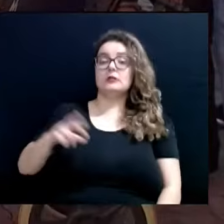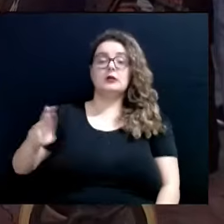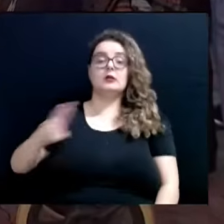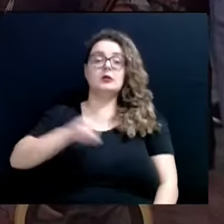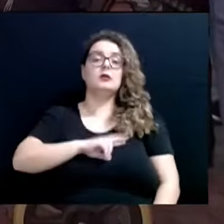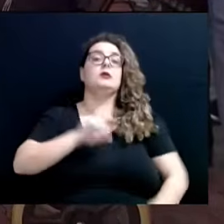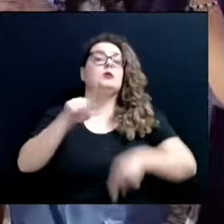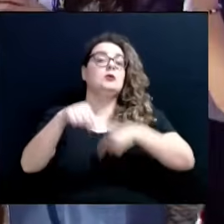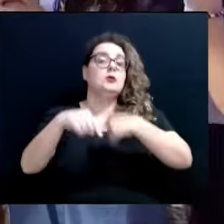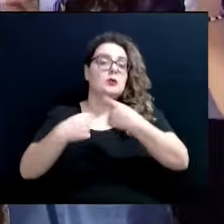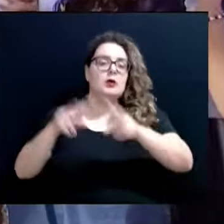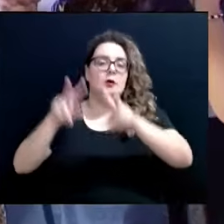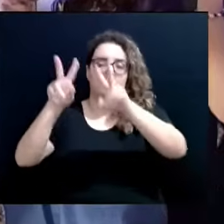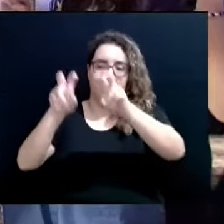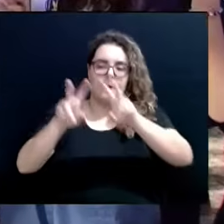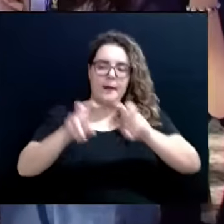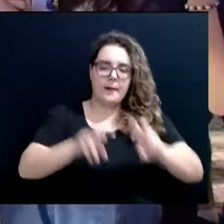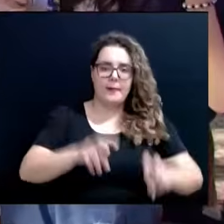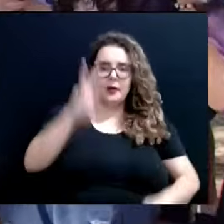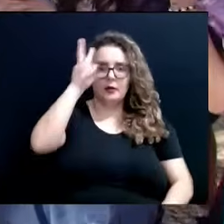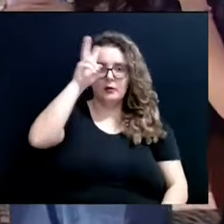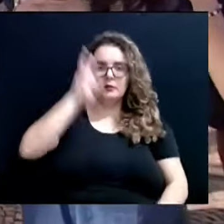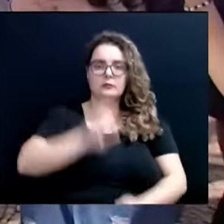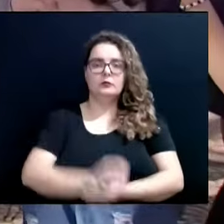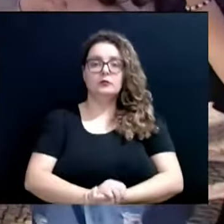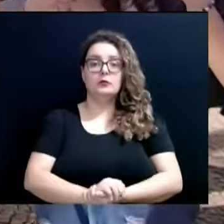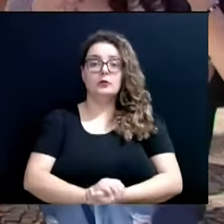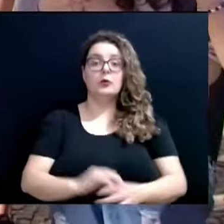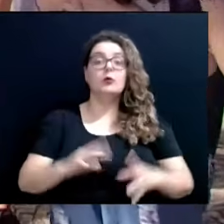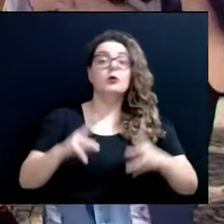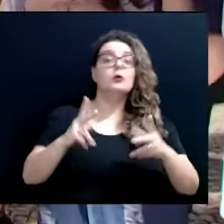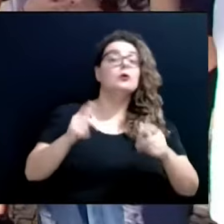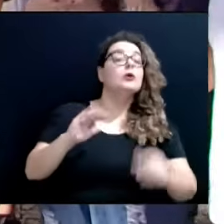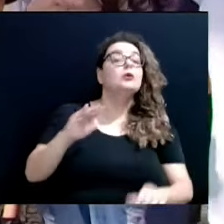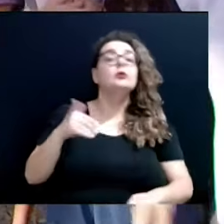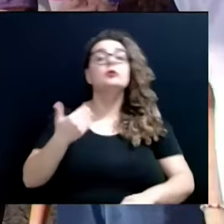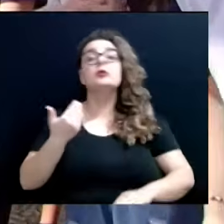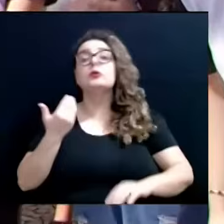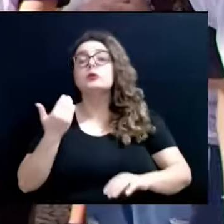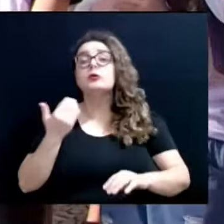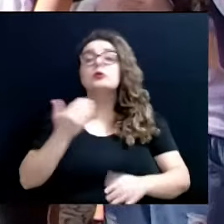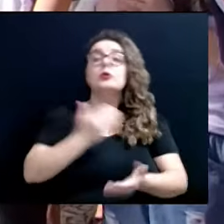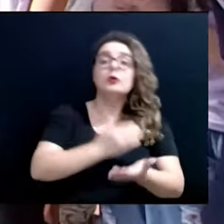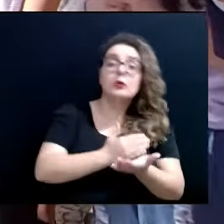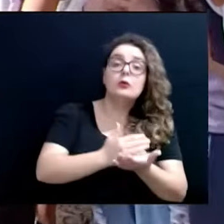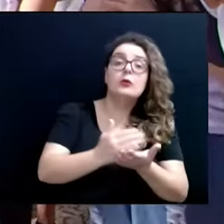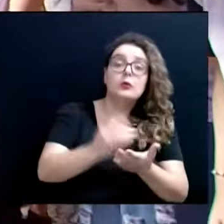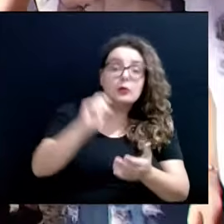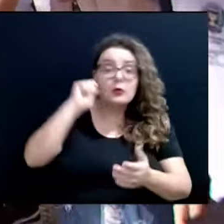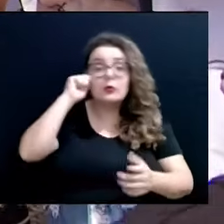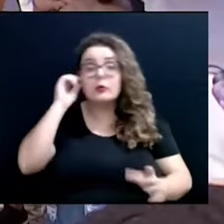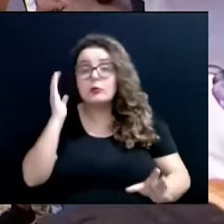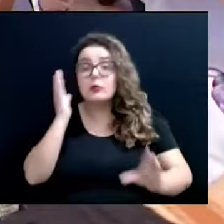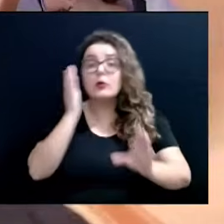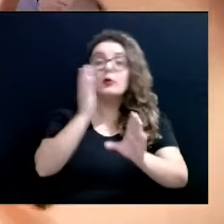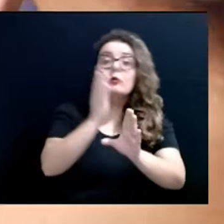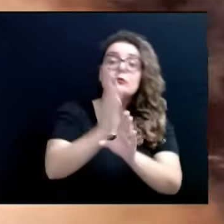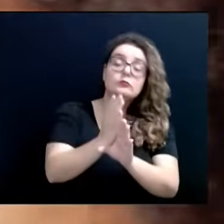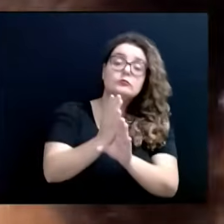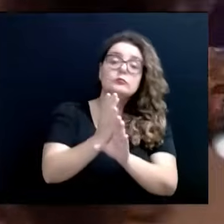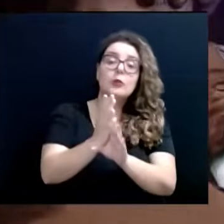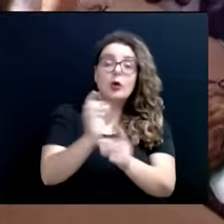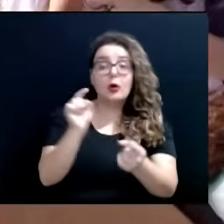temas históricos. Onde tudo começou, onde os negros se encontravam com outros